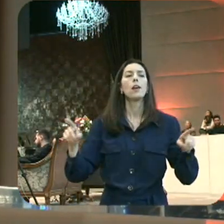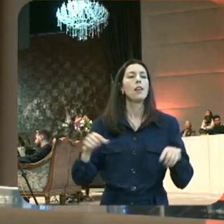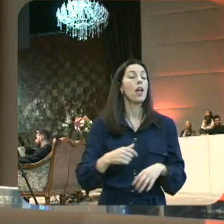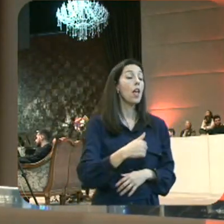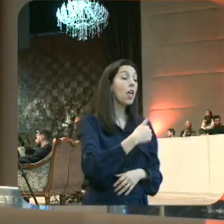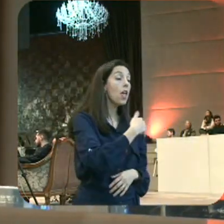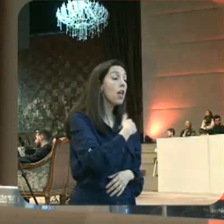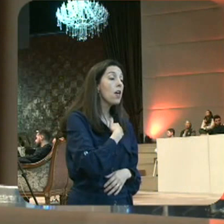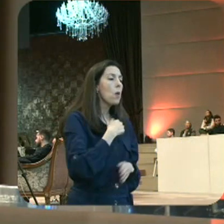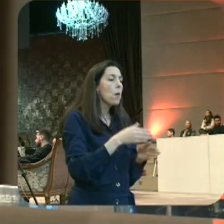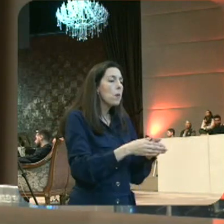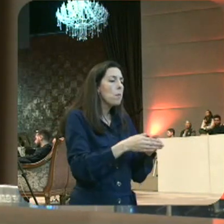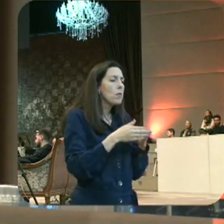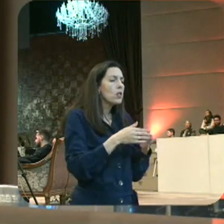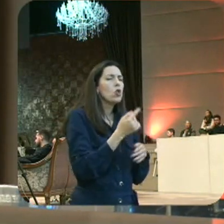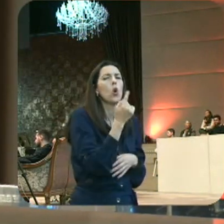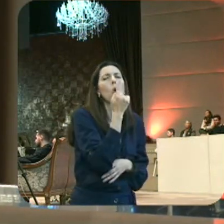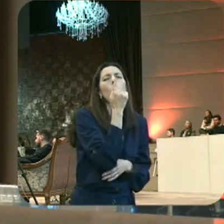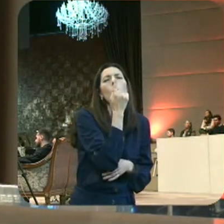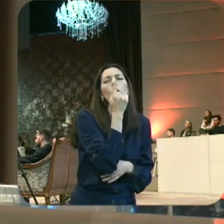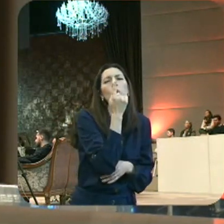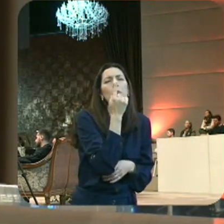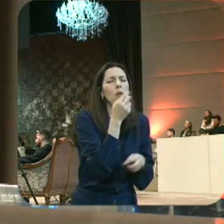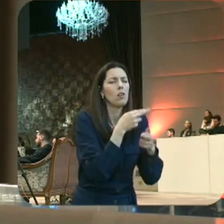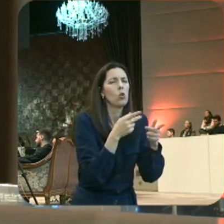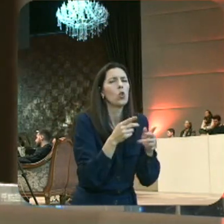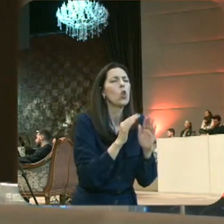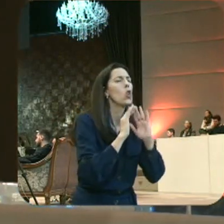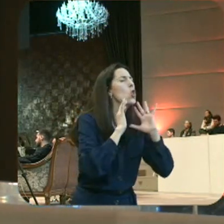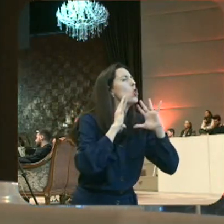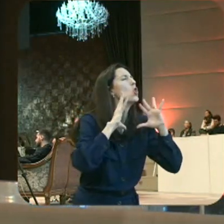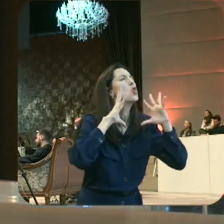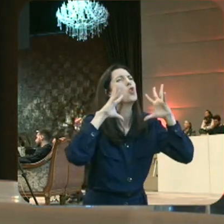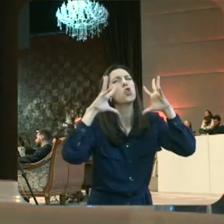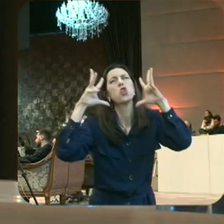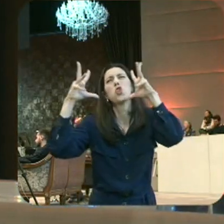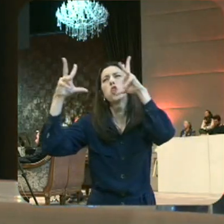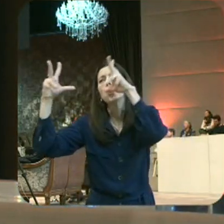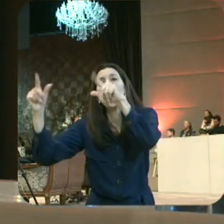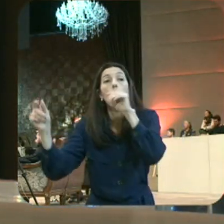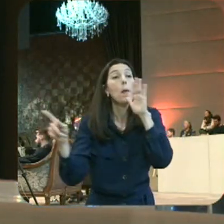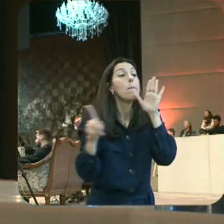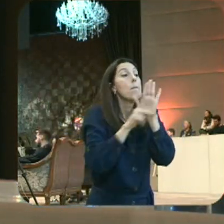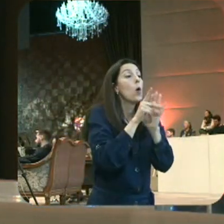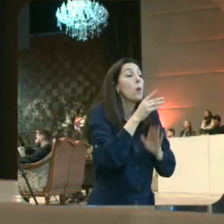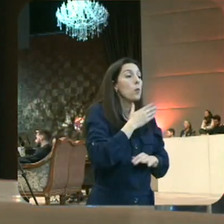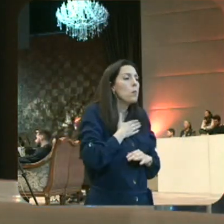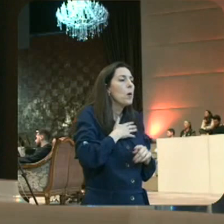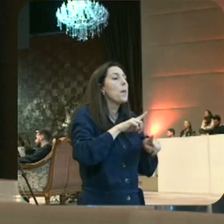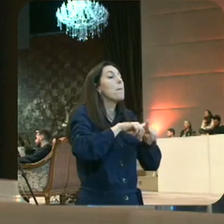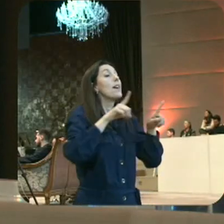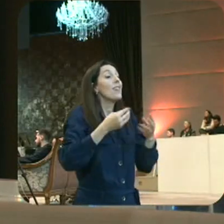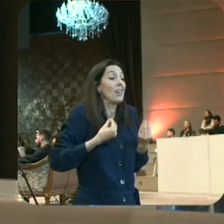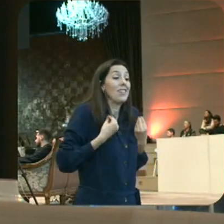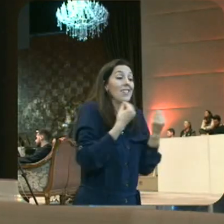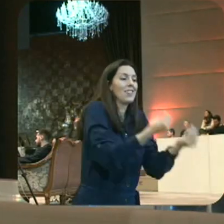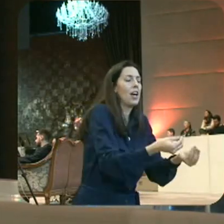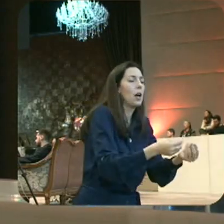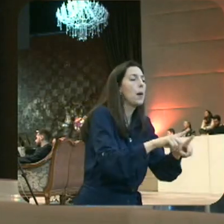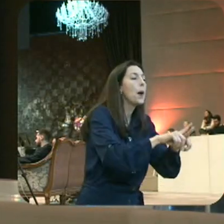a vocês que de tudo que é meu e que eu estou dando para vocês, vocês me devolvam